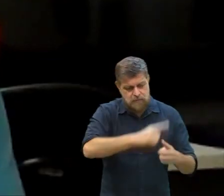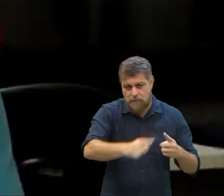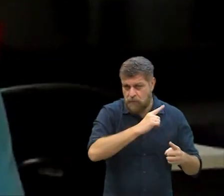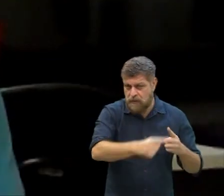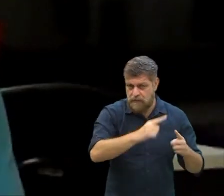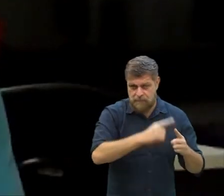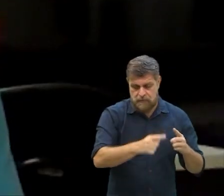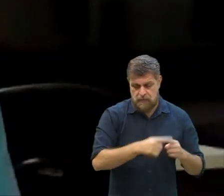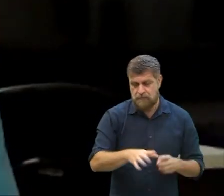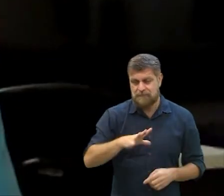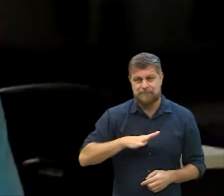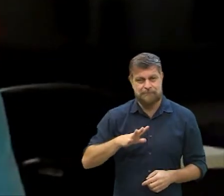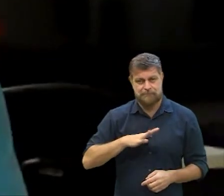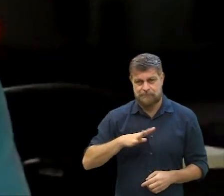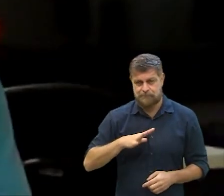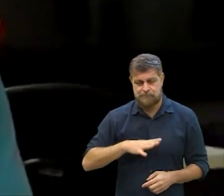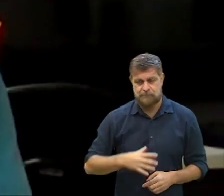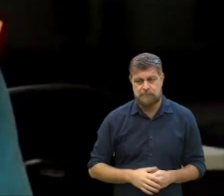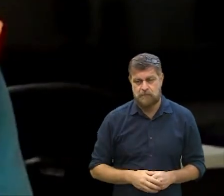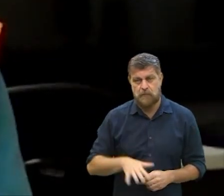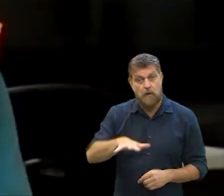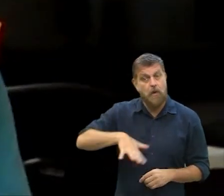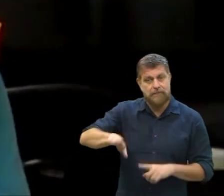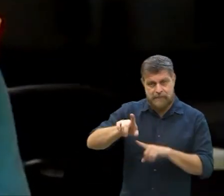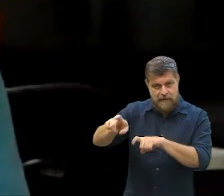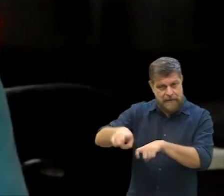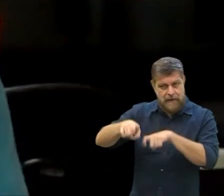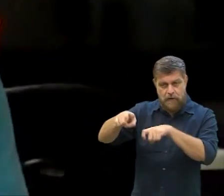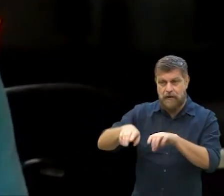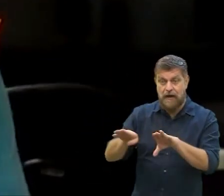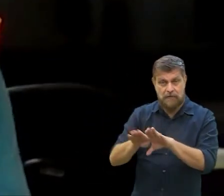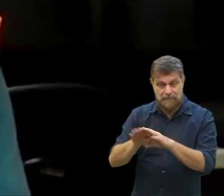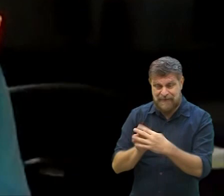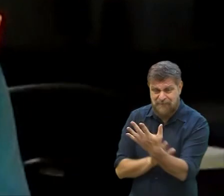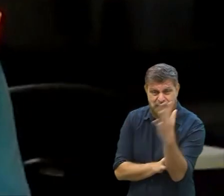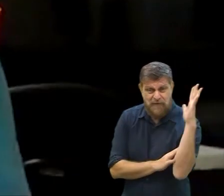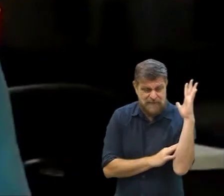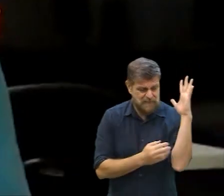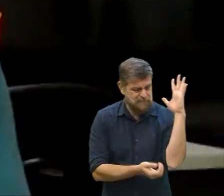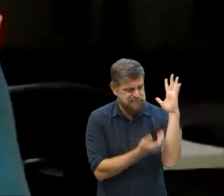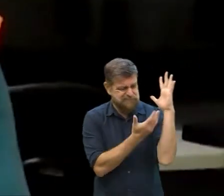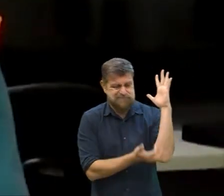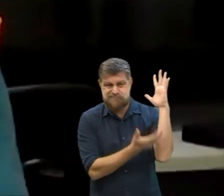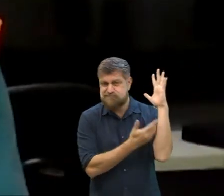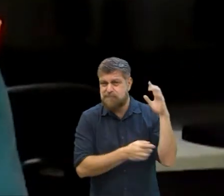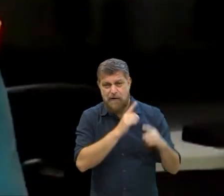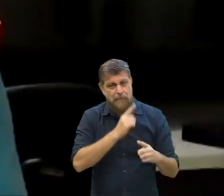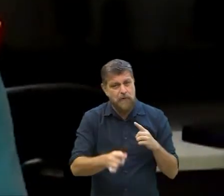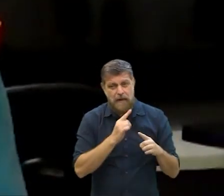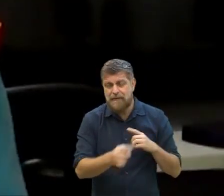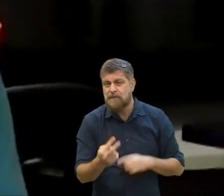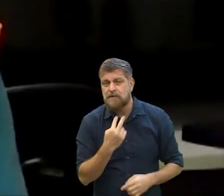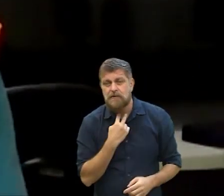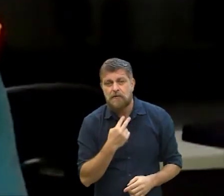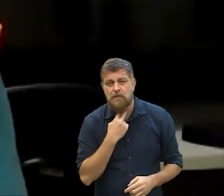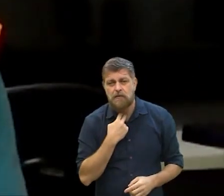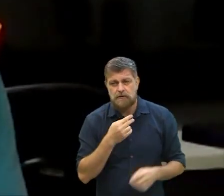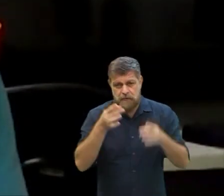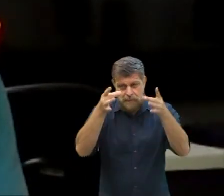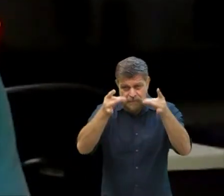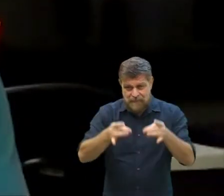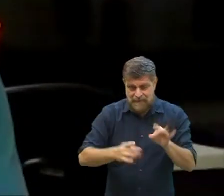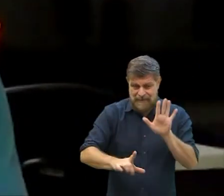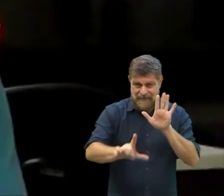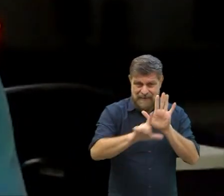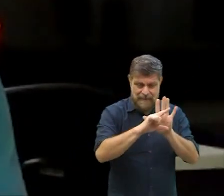queimada urbana ou na área rural, na área florestal, não se permite isso. E um detalhe